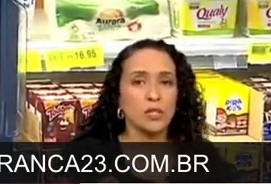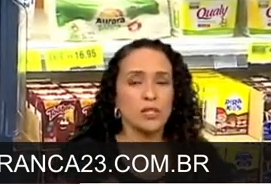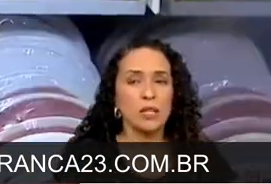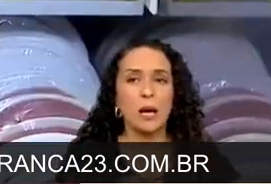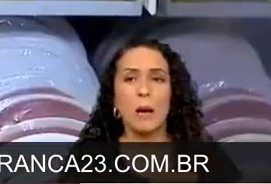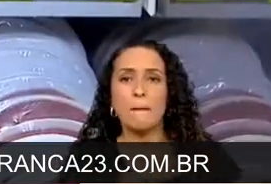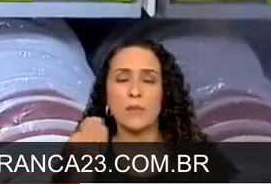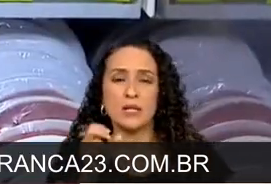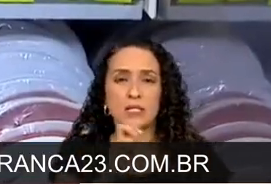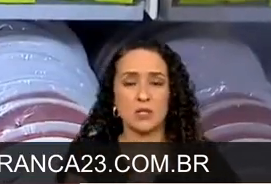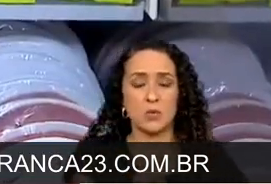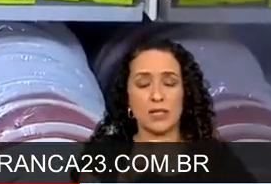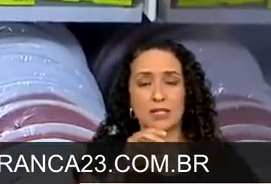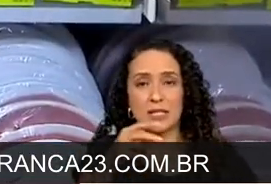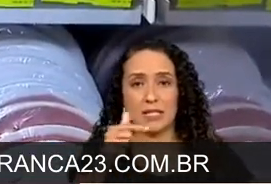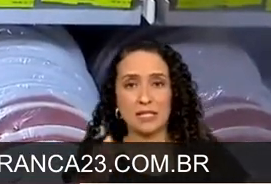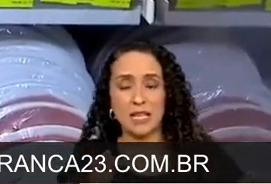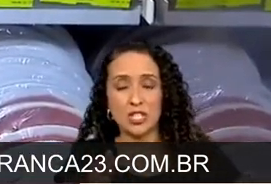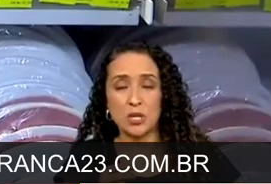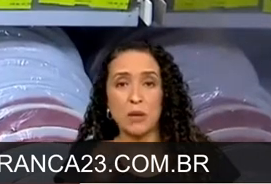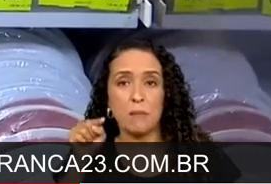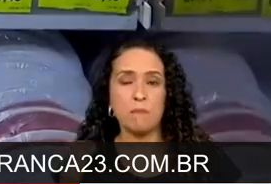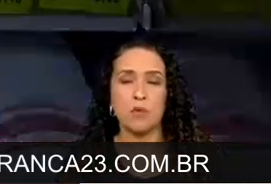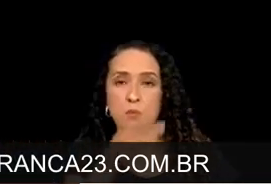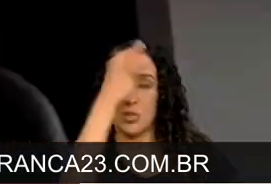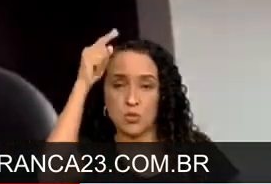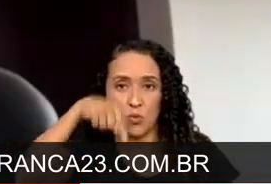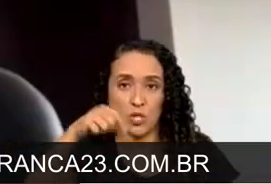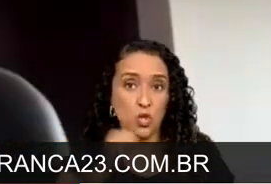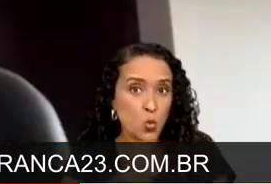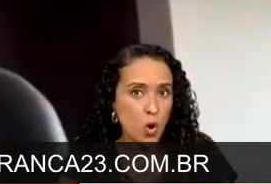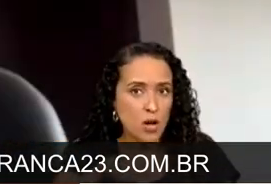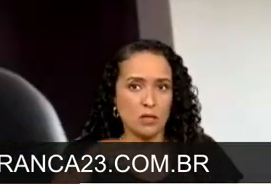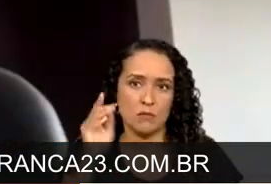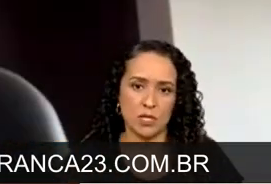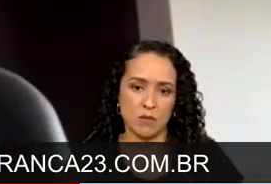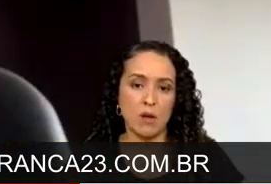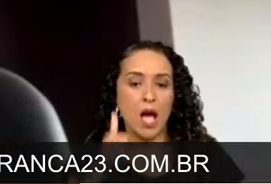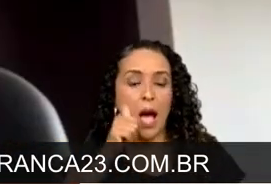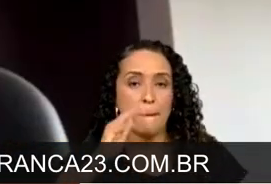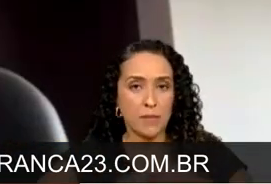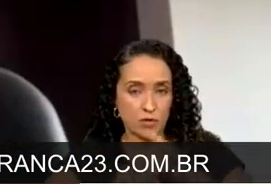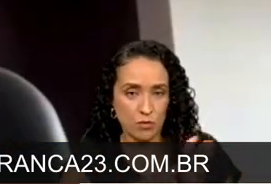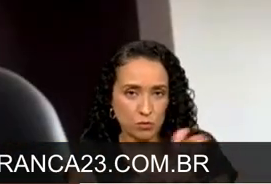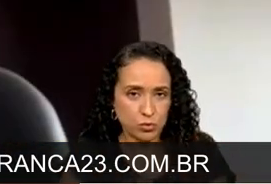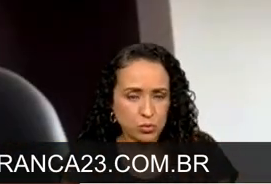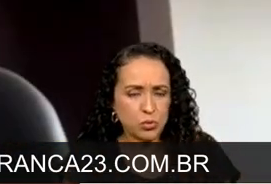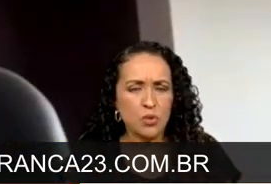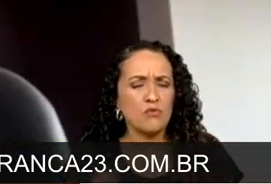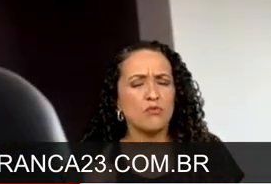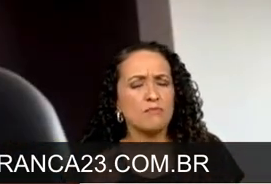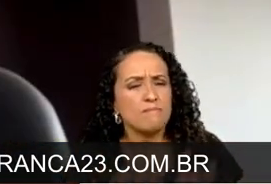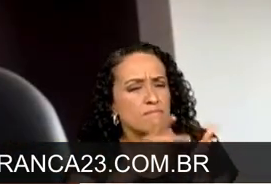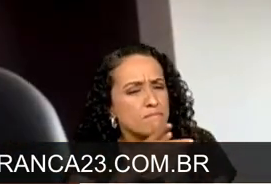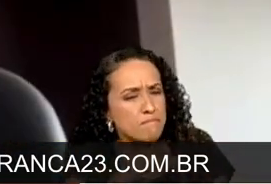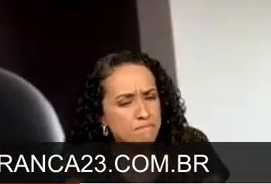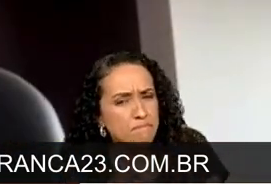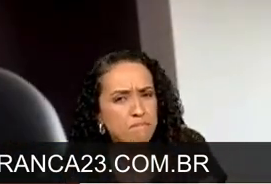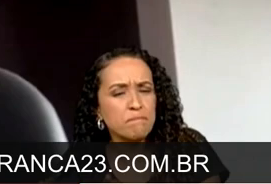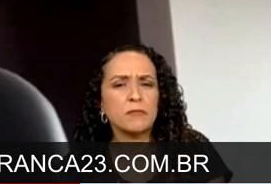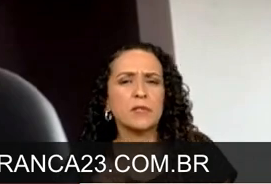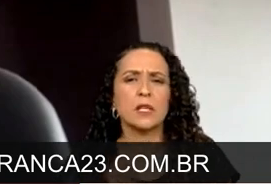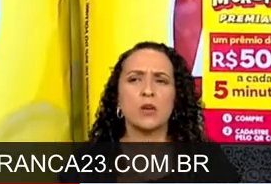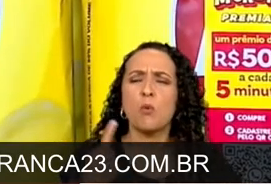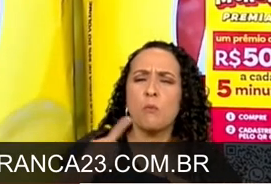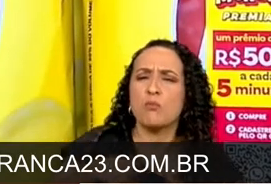de 57 mil pessoas por ano no Brasil. Essa pesquisadora foi atrás dos motivos que levam os